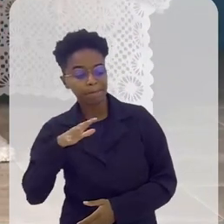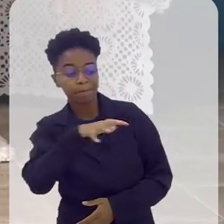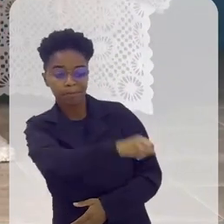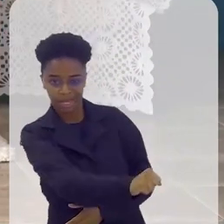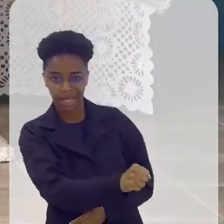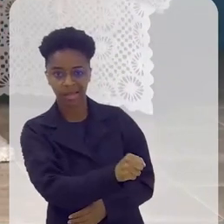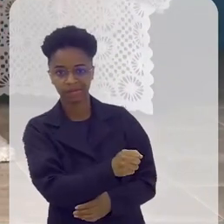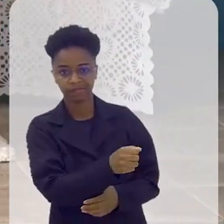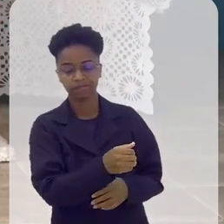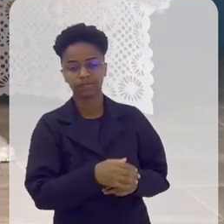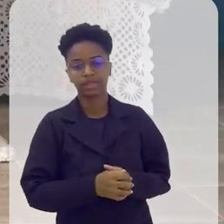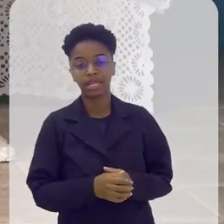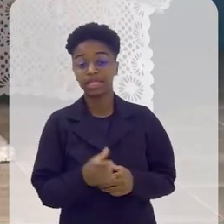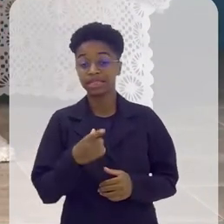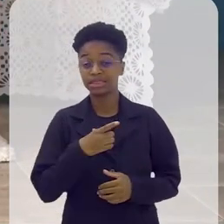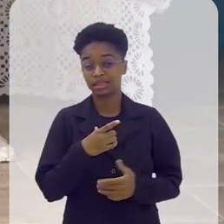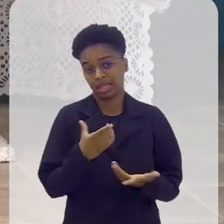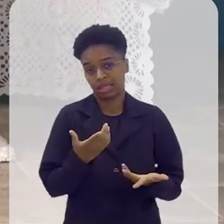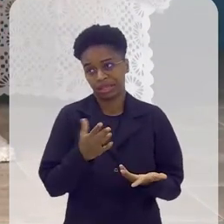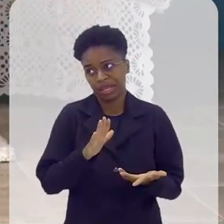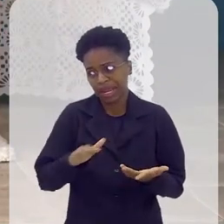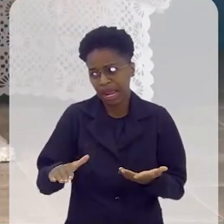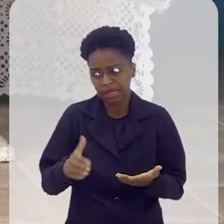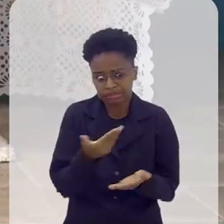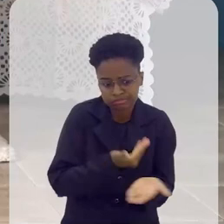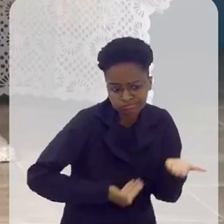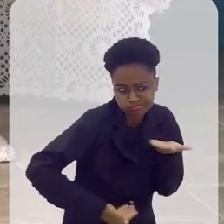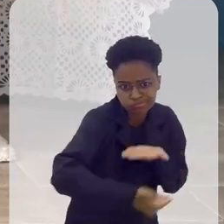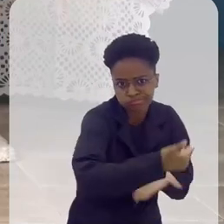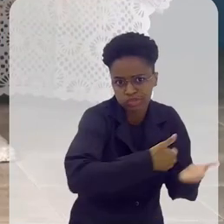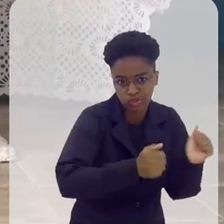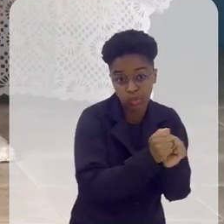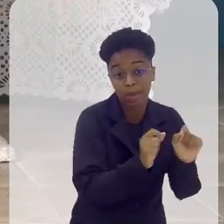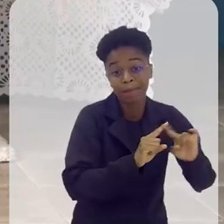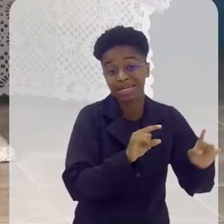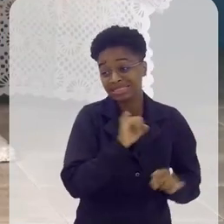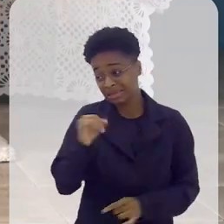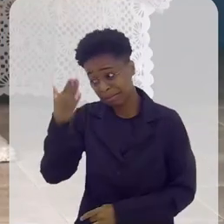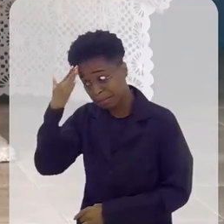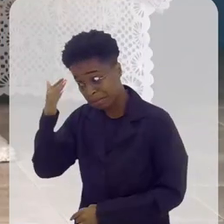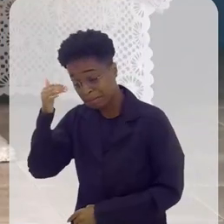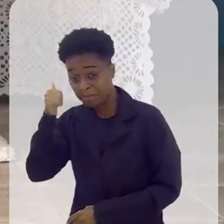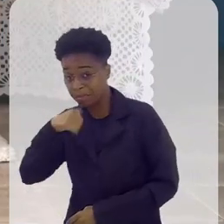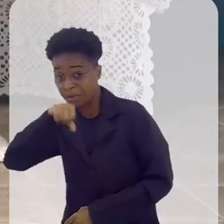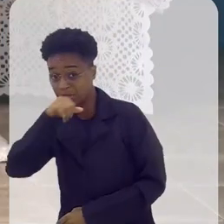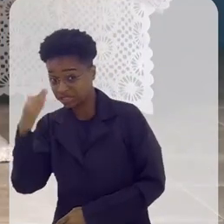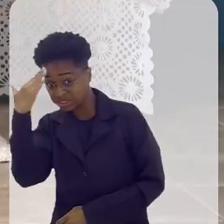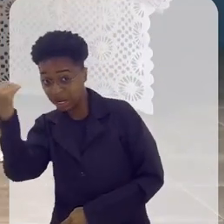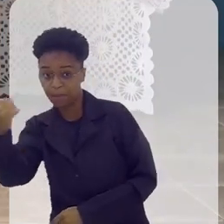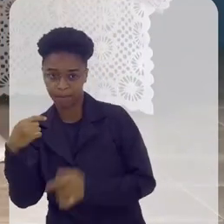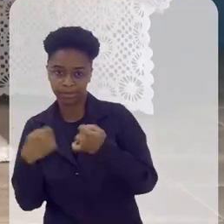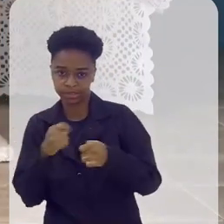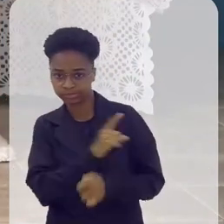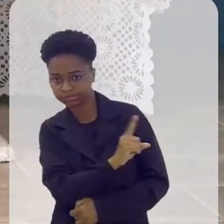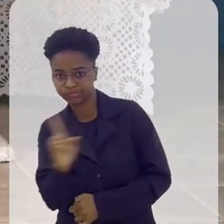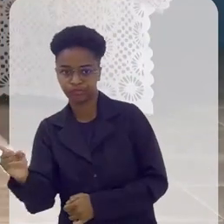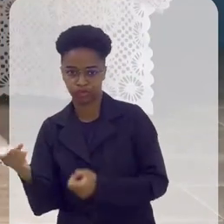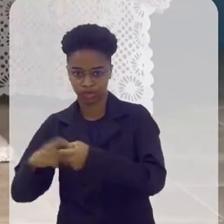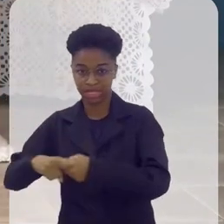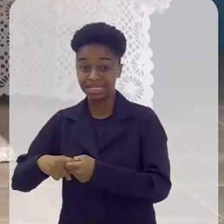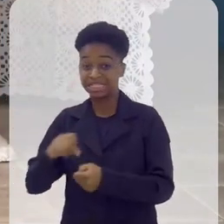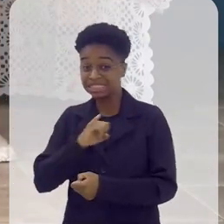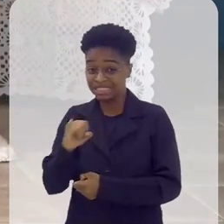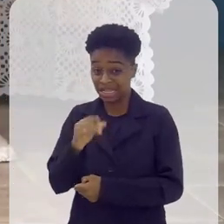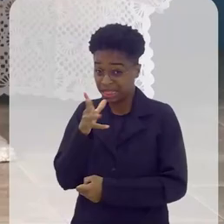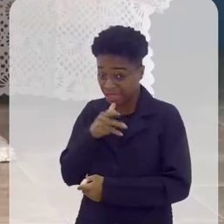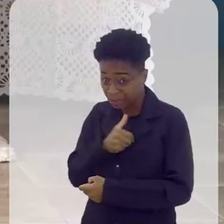menor, criança. Podia estar envolvidíssimo na história, mas tinha que vir, que a mamãe estava chamando. E o pau